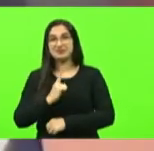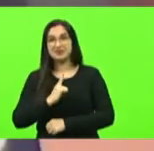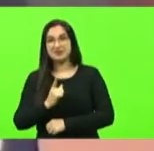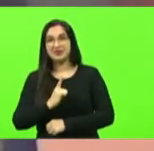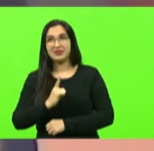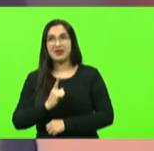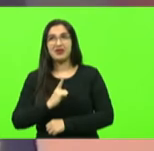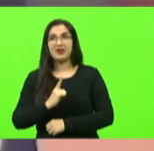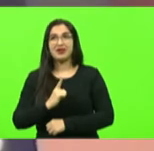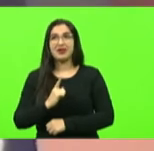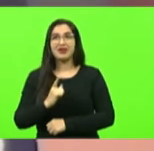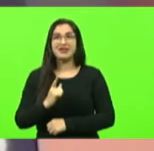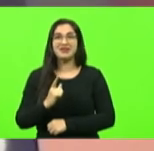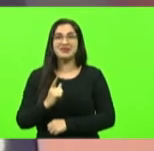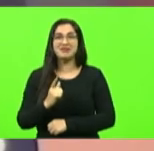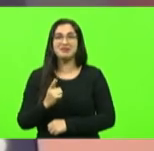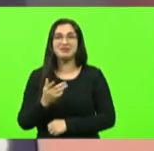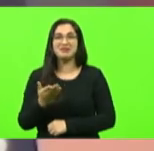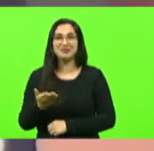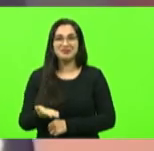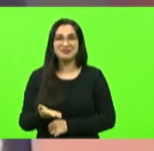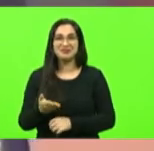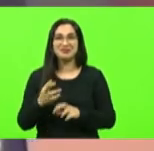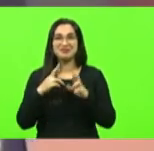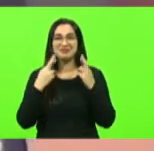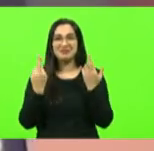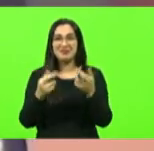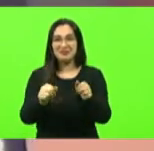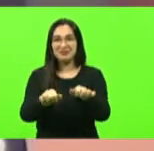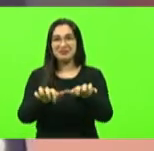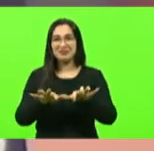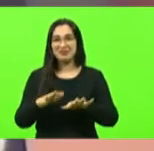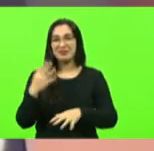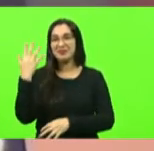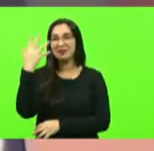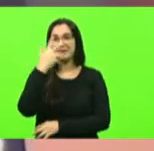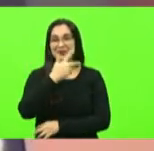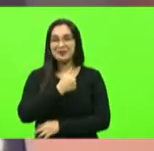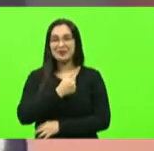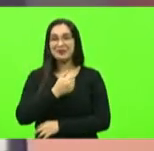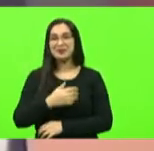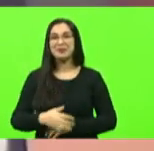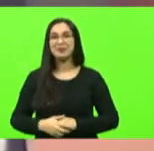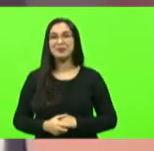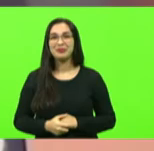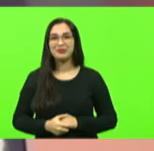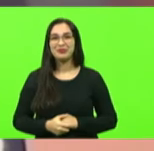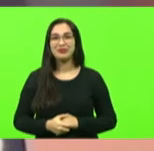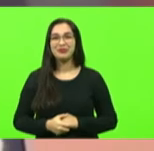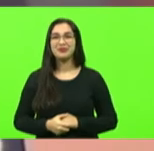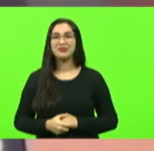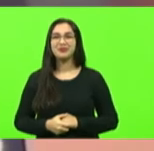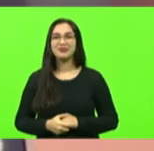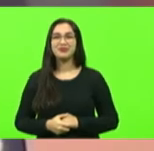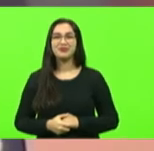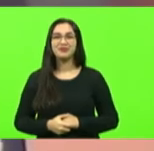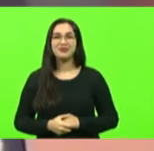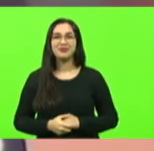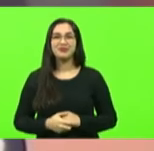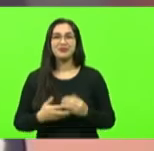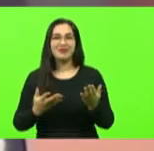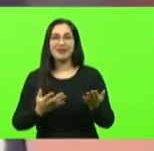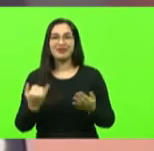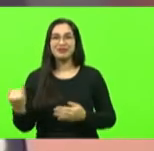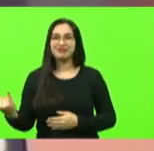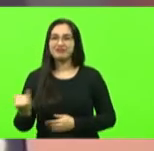este ato, com a beleza deste ato, com a grandeza deste ato, com